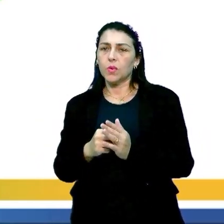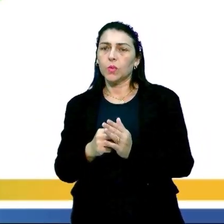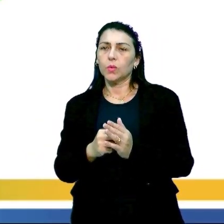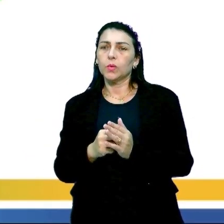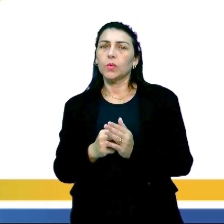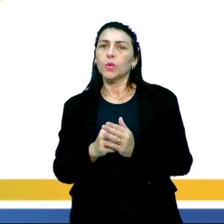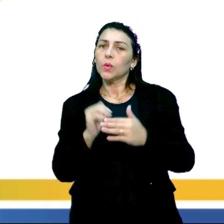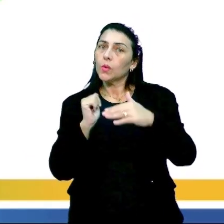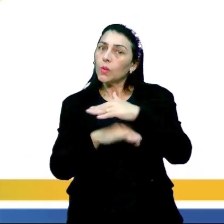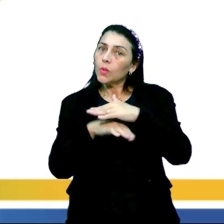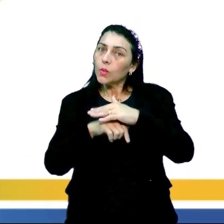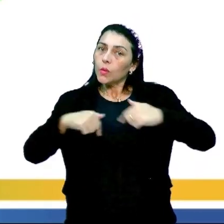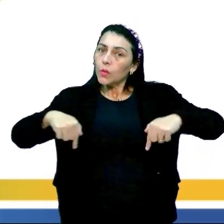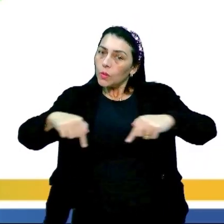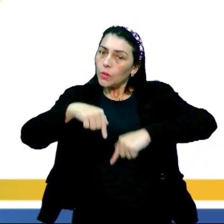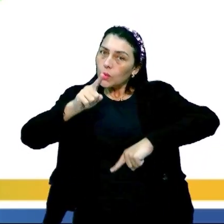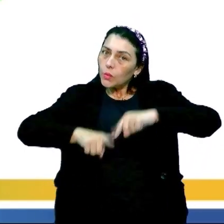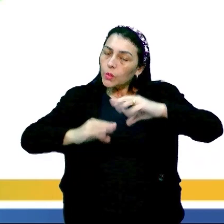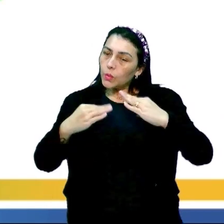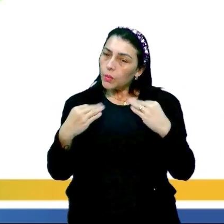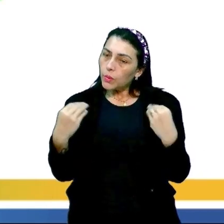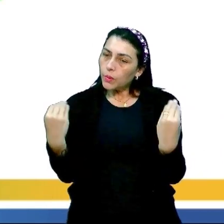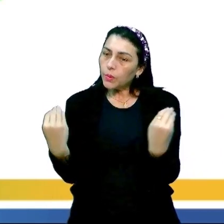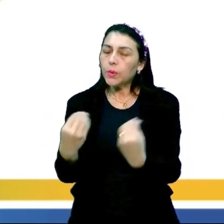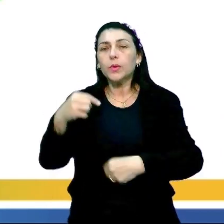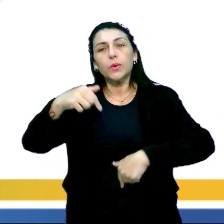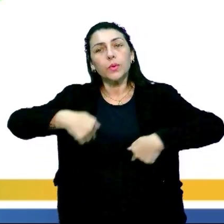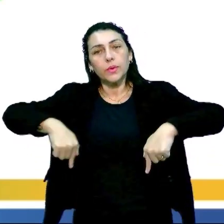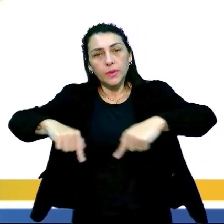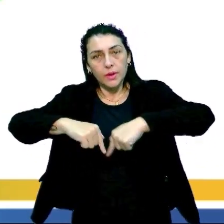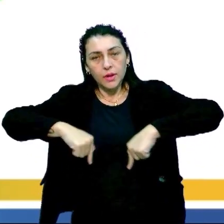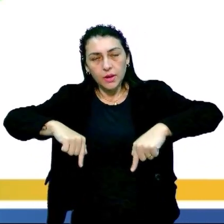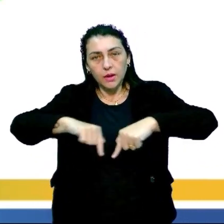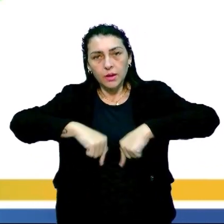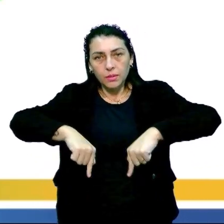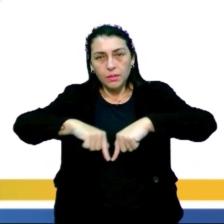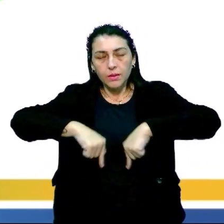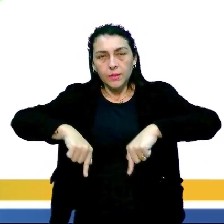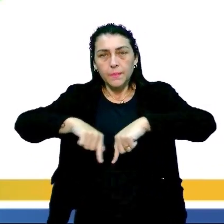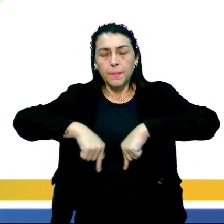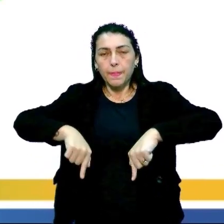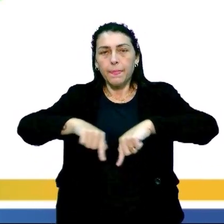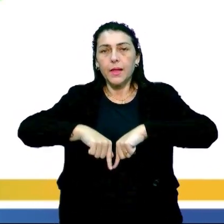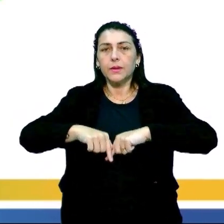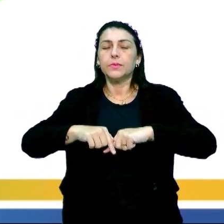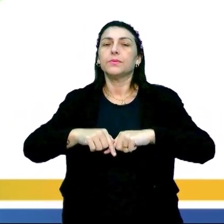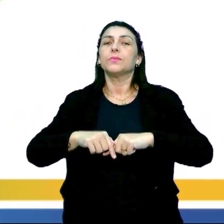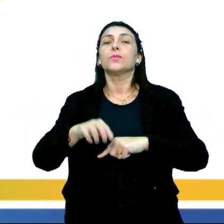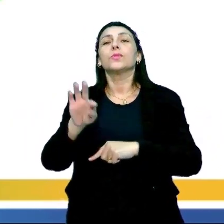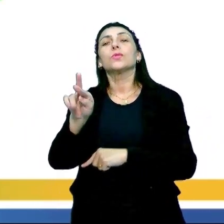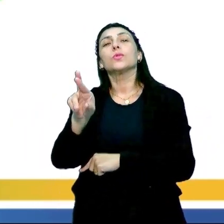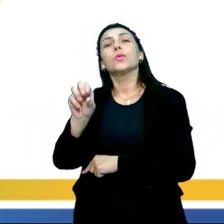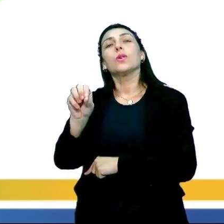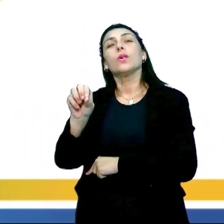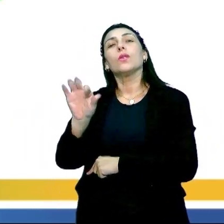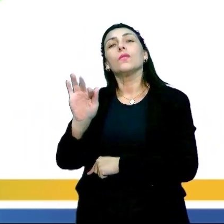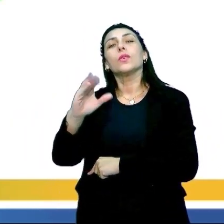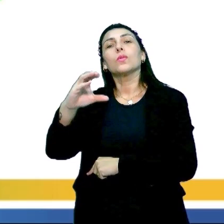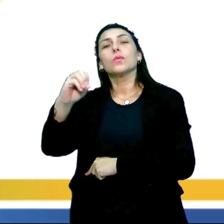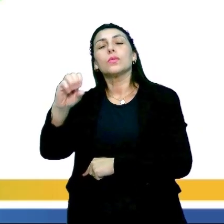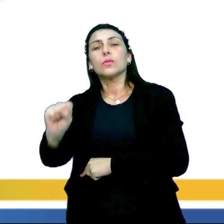de substâncias químicas ao longo dos níveis tróficos.